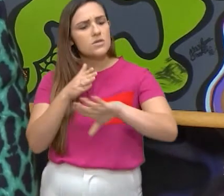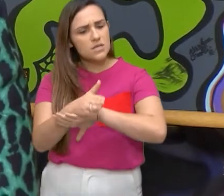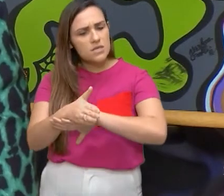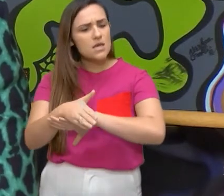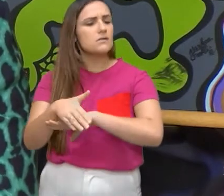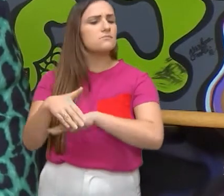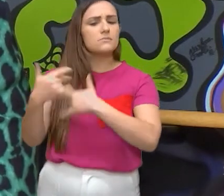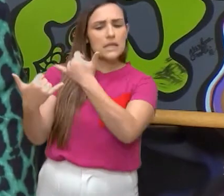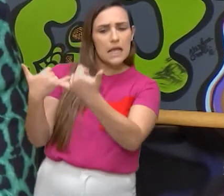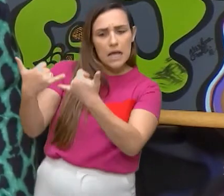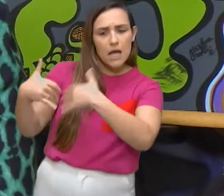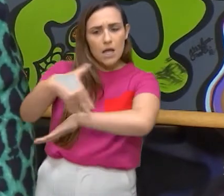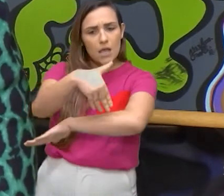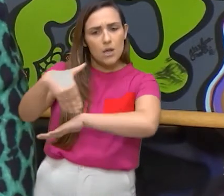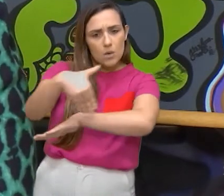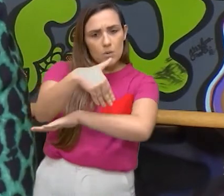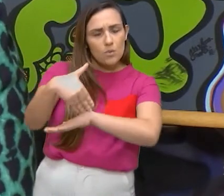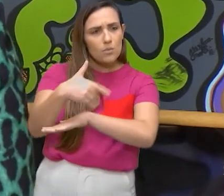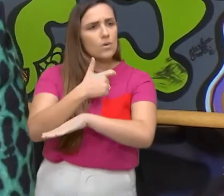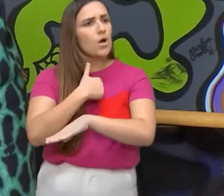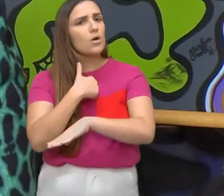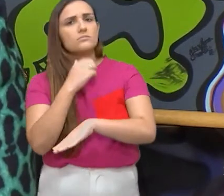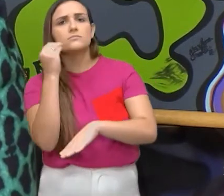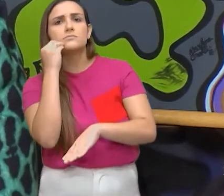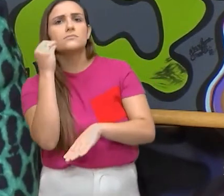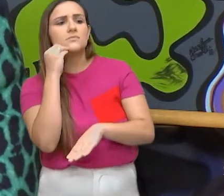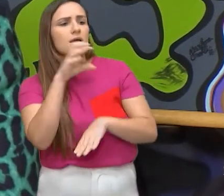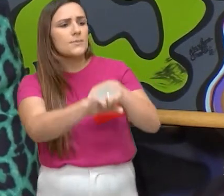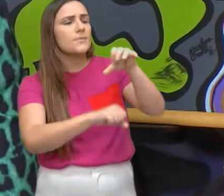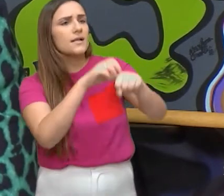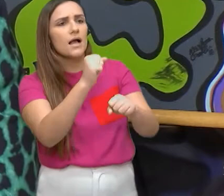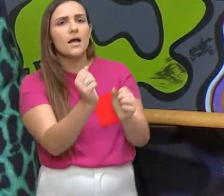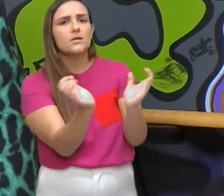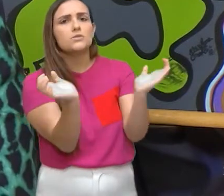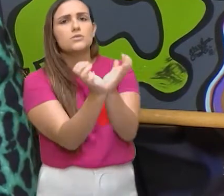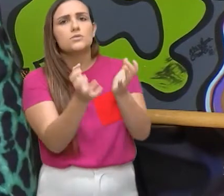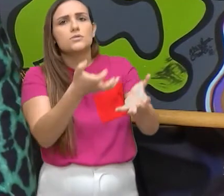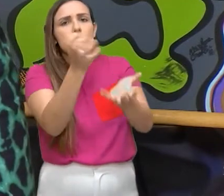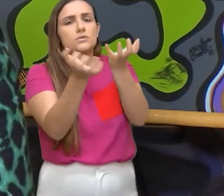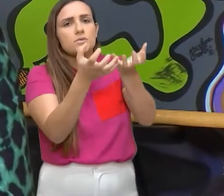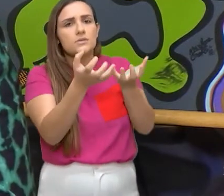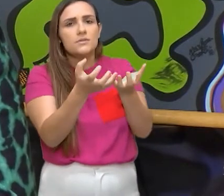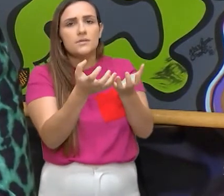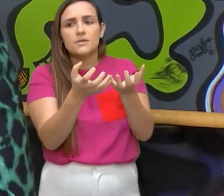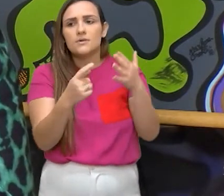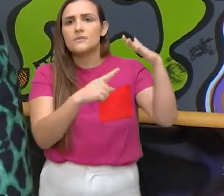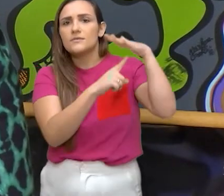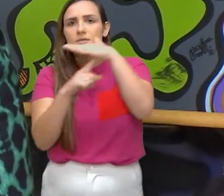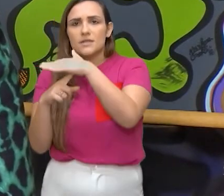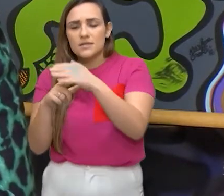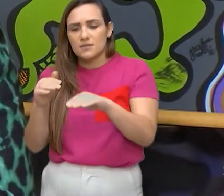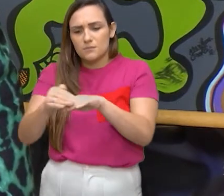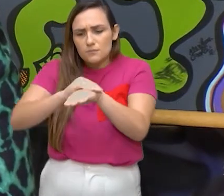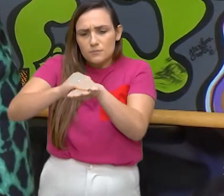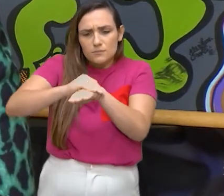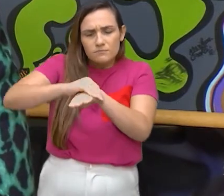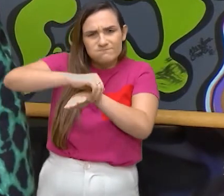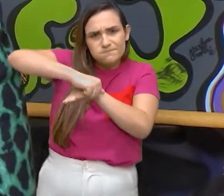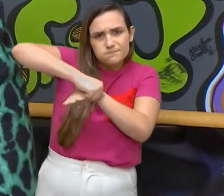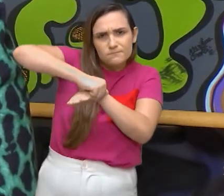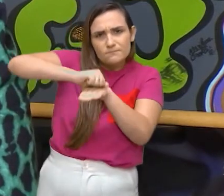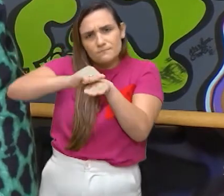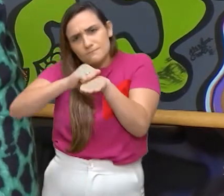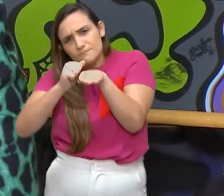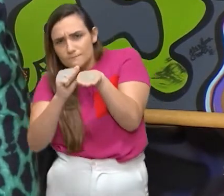com 4 aninhos, comecei a ir para a rua mesmo, para ajudar a família de alguma coisa, catava verdura na feira, engraxava